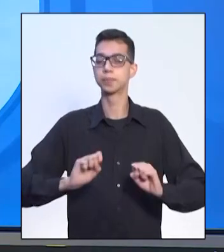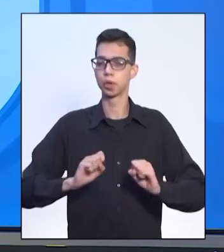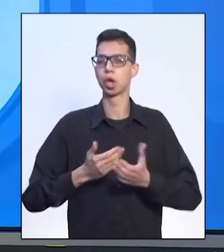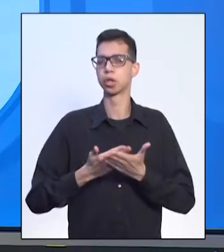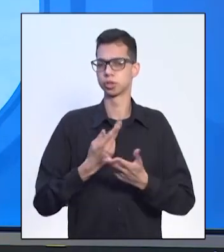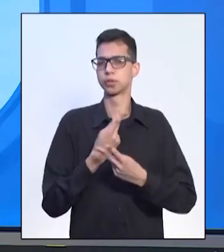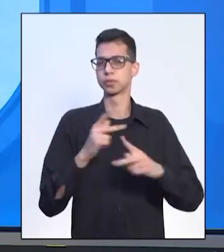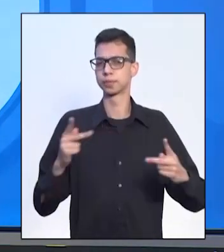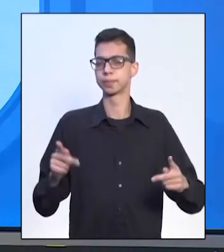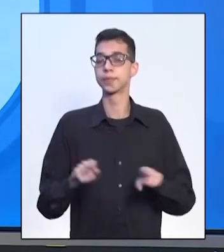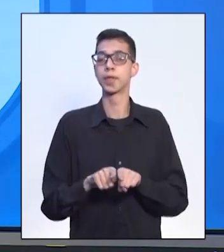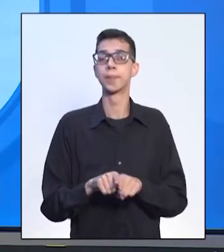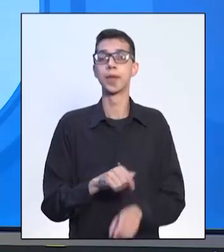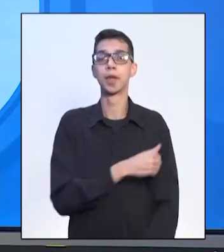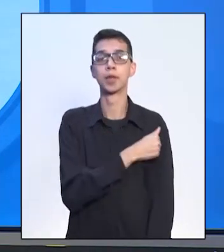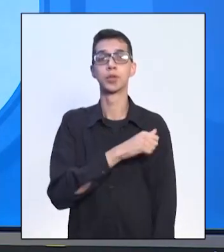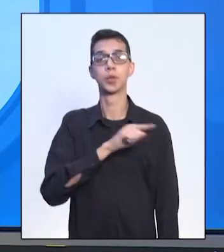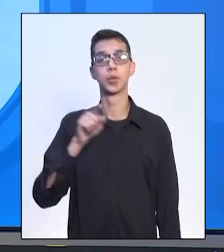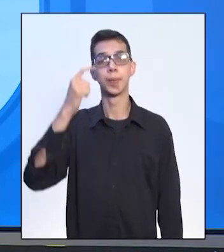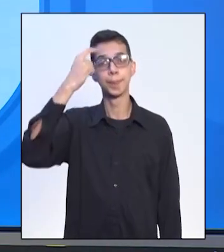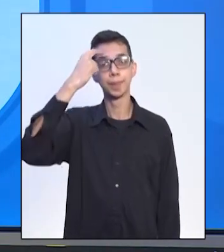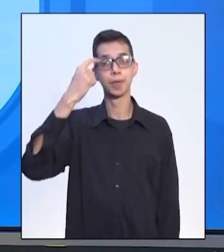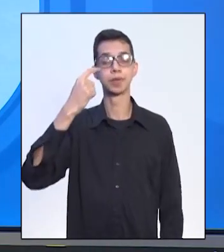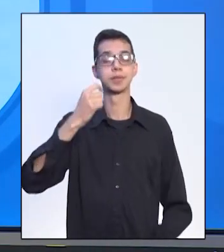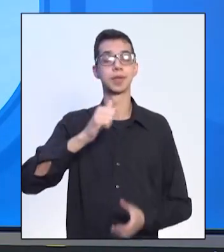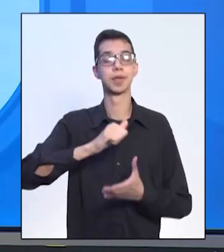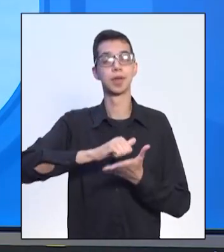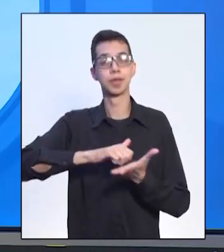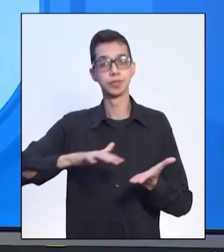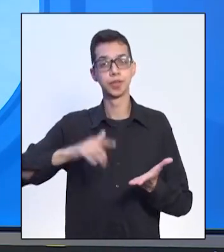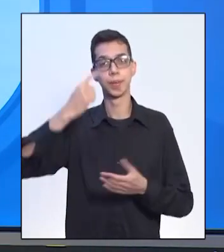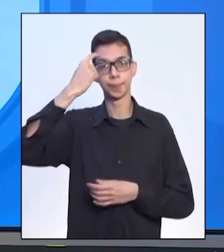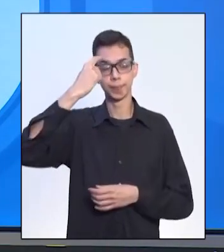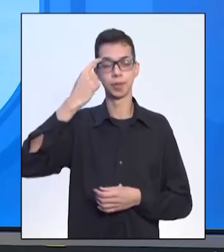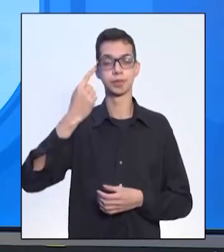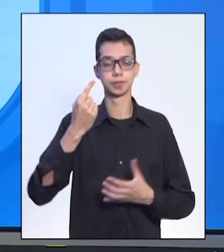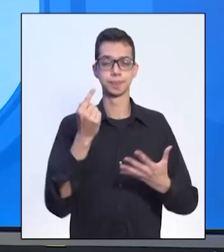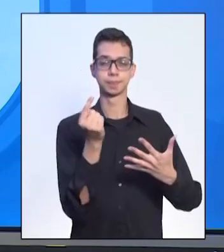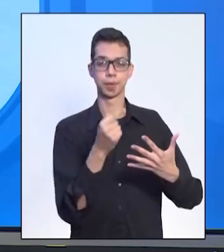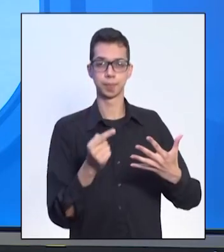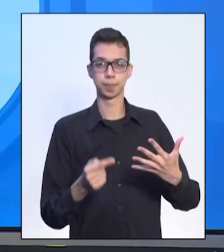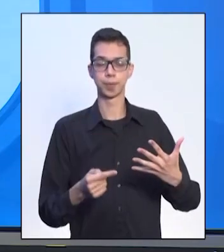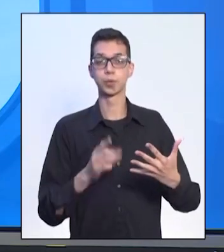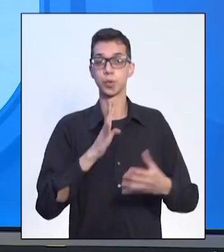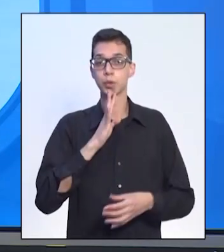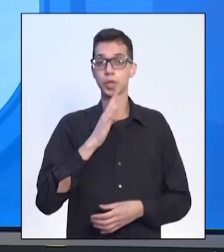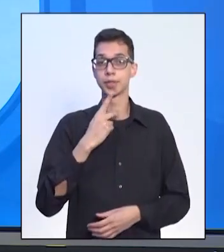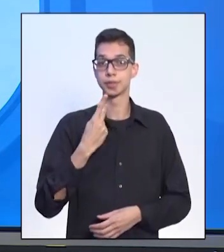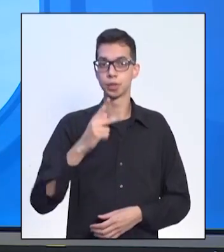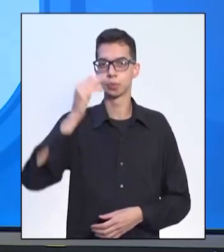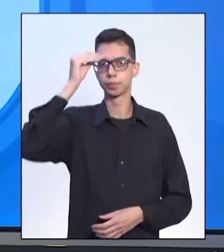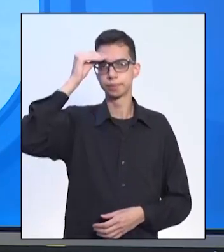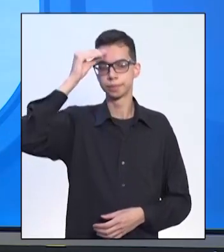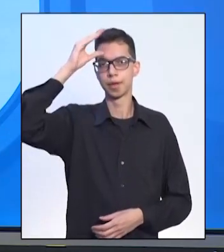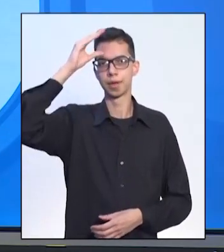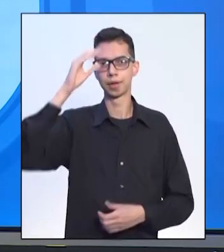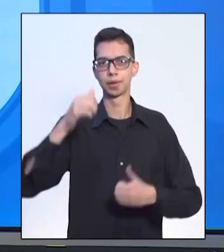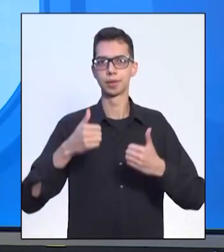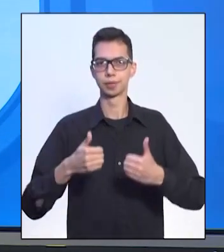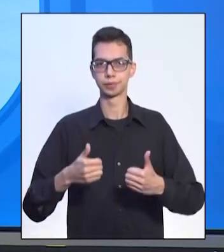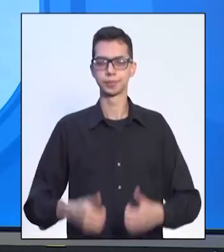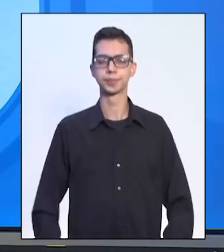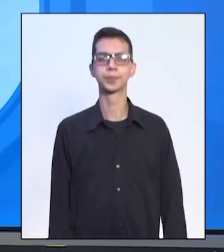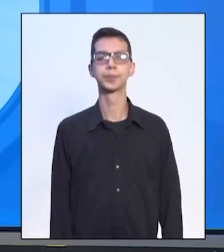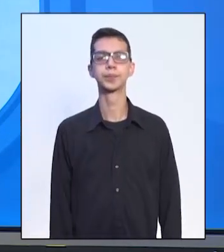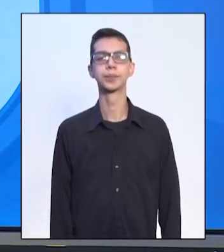vocês. E você, aluno, também pode pensar nessas atividades, nessas questões, para poder aprofundar o seu pensamento. Falado